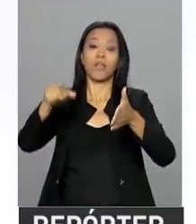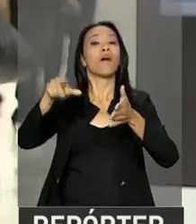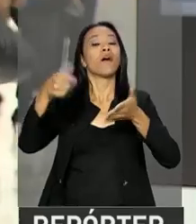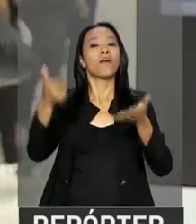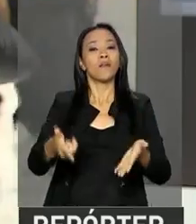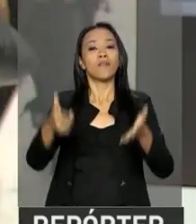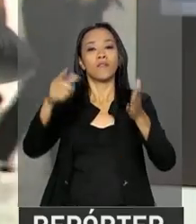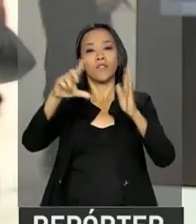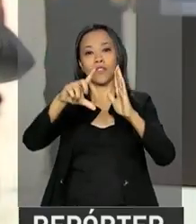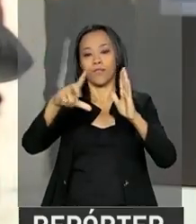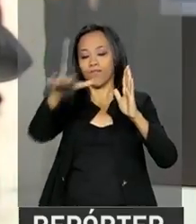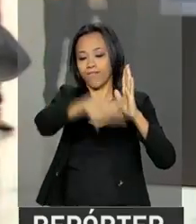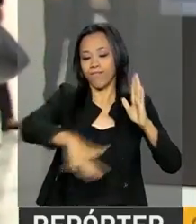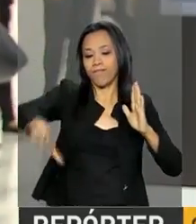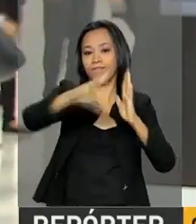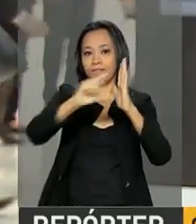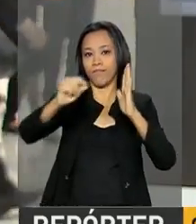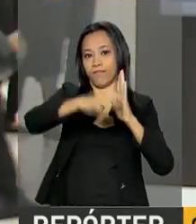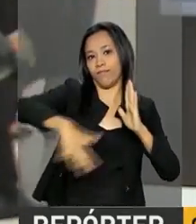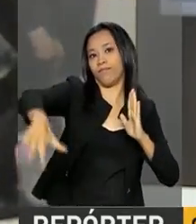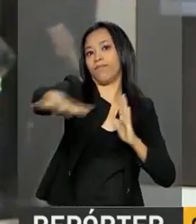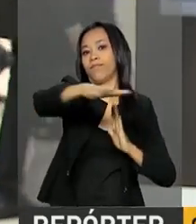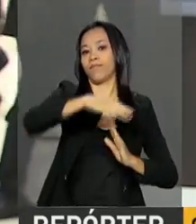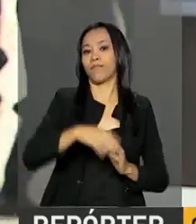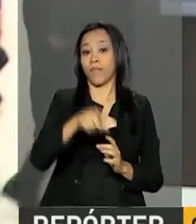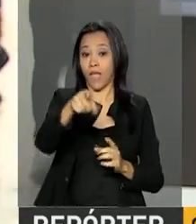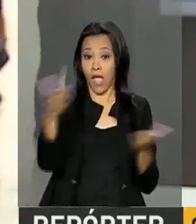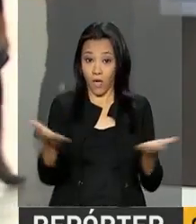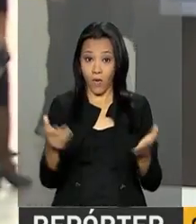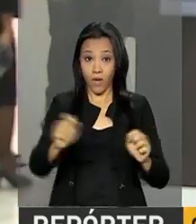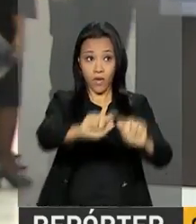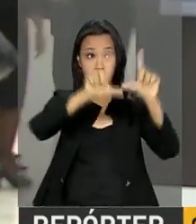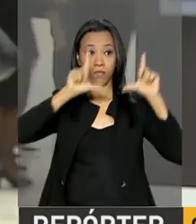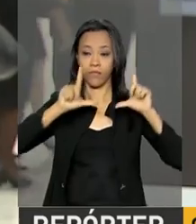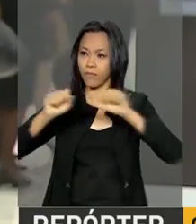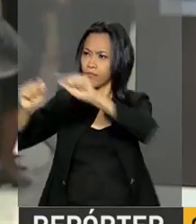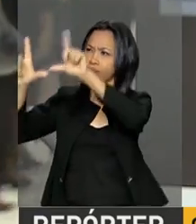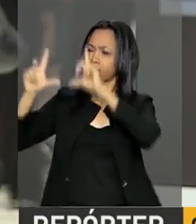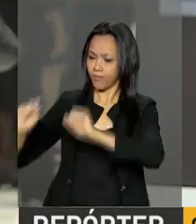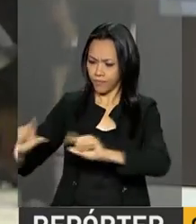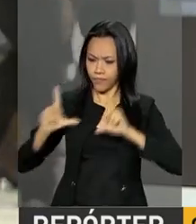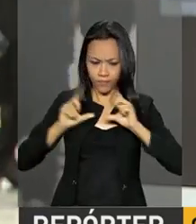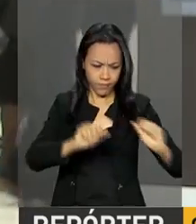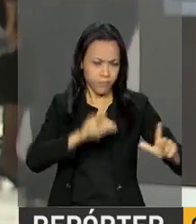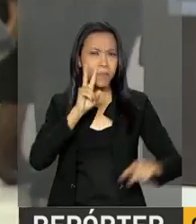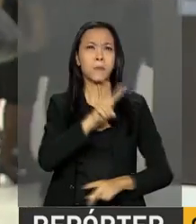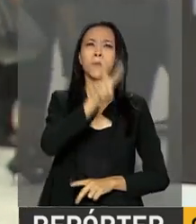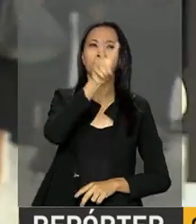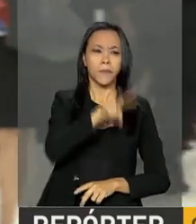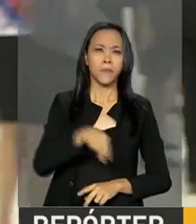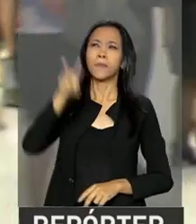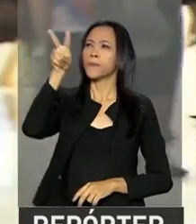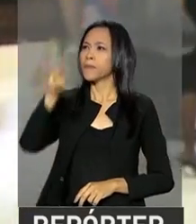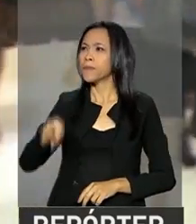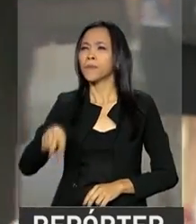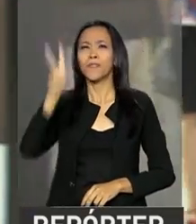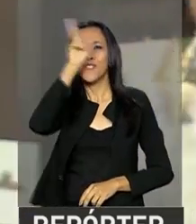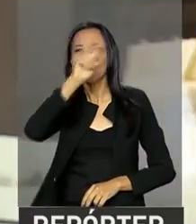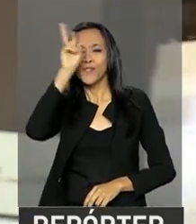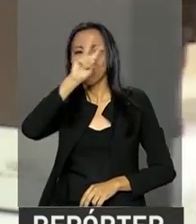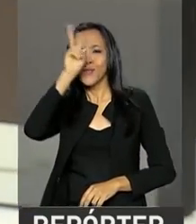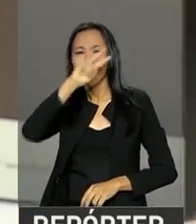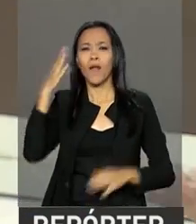Alvorada agora aqui no Palácio do Planalto A ideia é permitir ao público um verdadeiro passeio pela história do